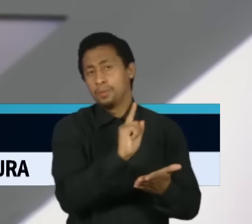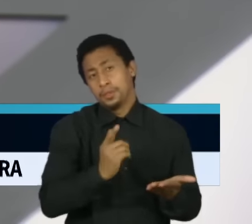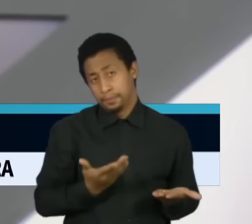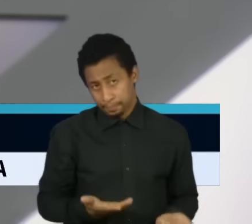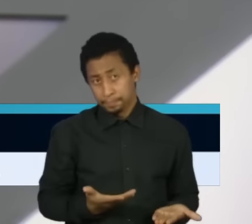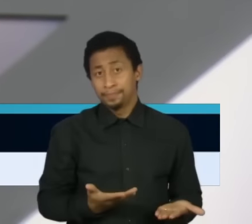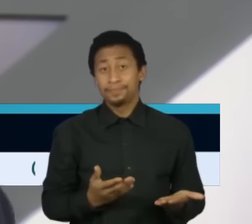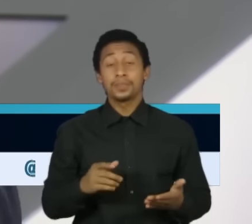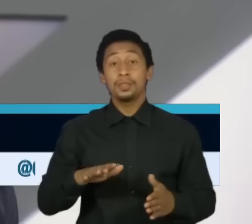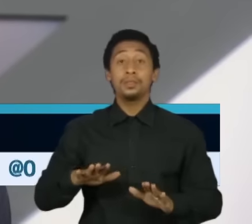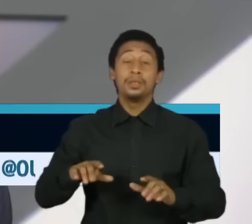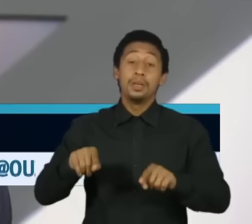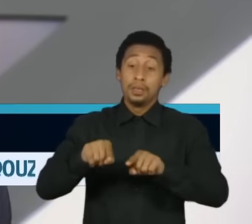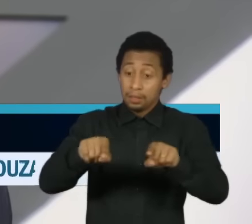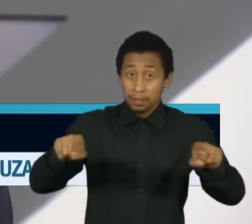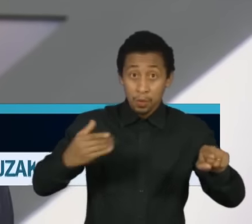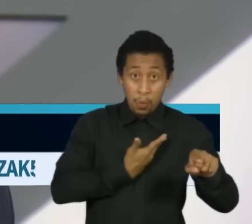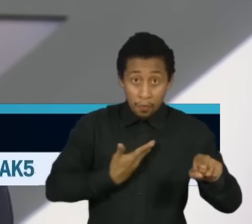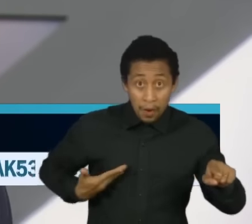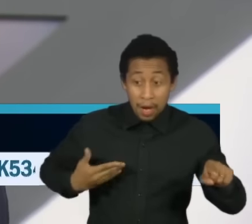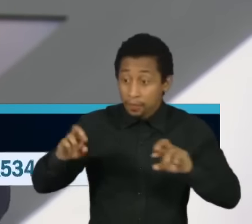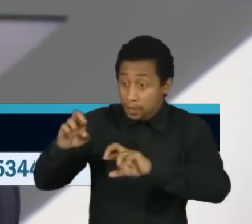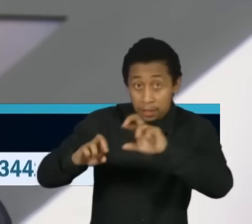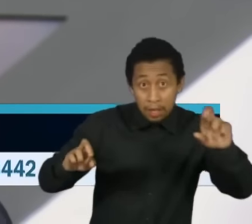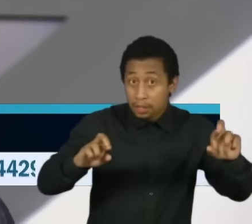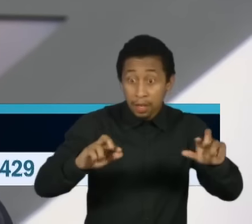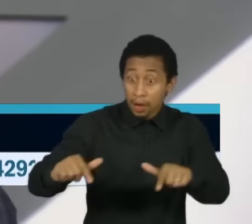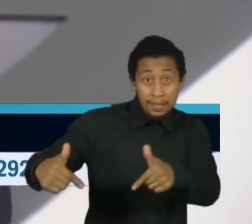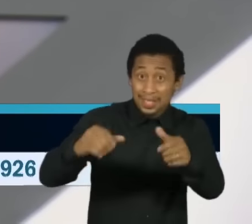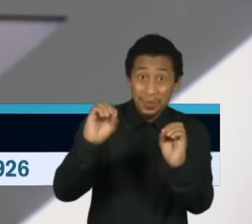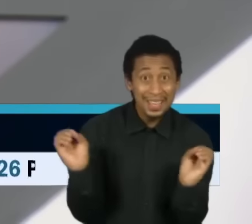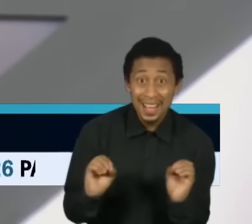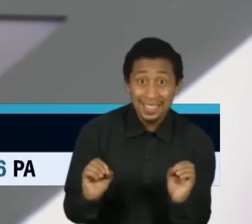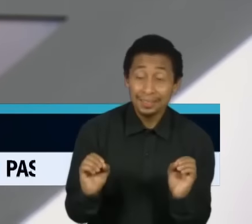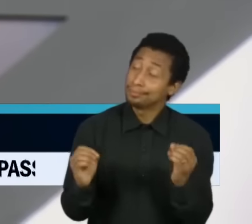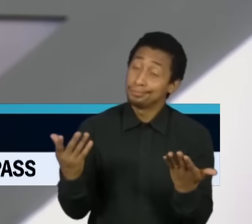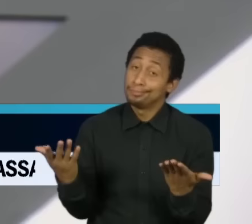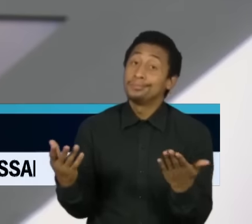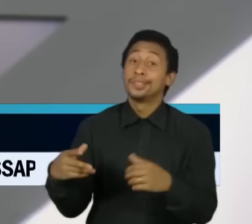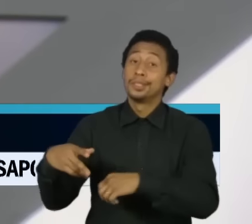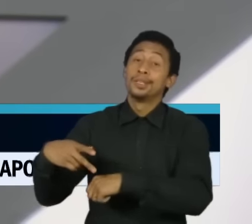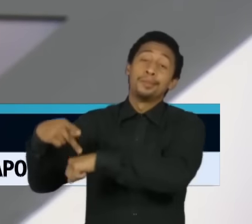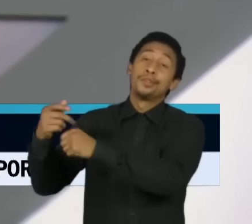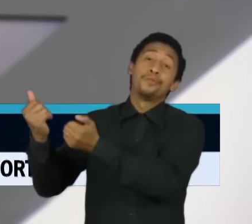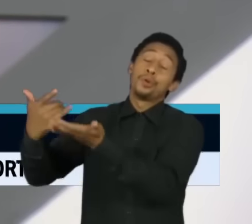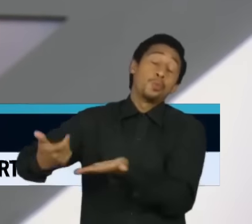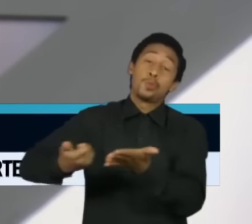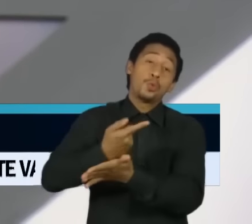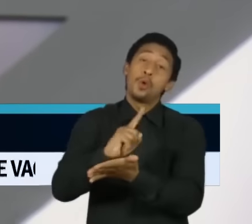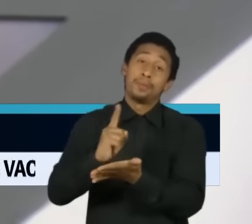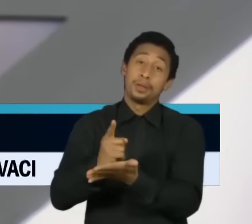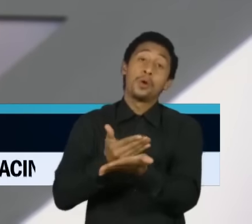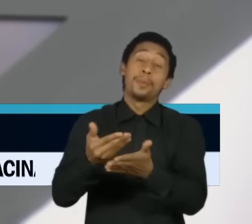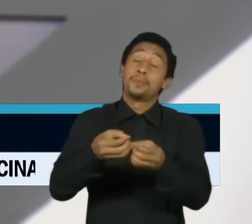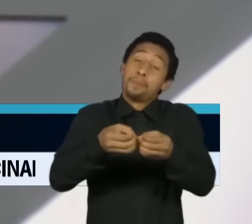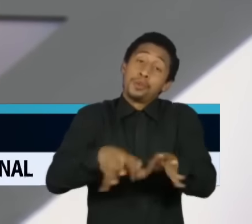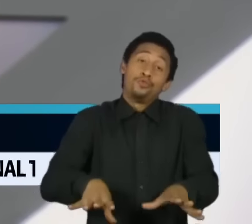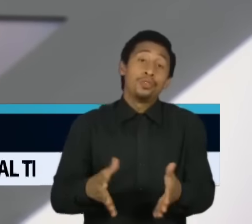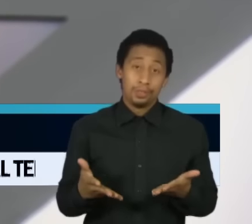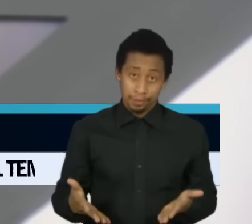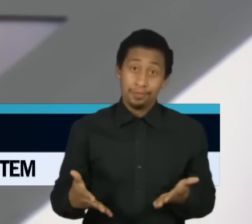não faz, então agora ele vai ser obrigado ou a fazer ou ter esses prejuízos terríveis que é fechar